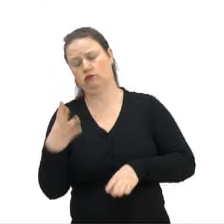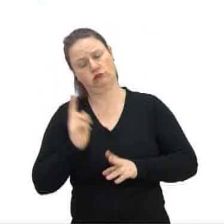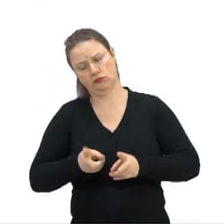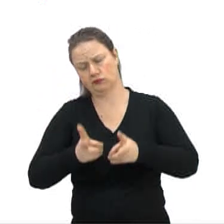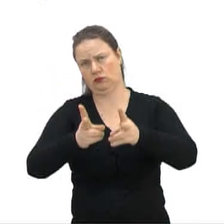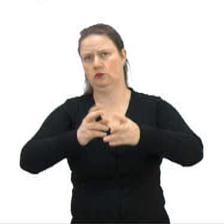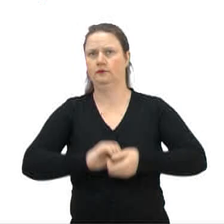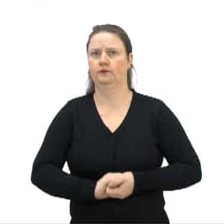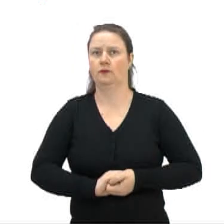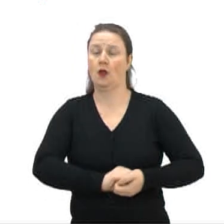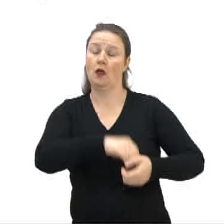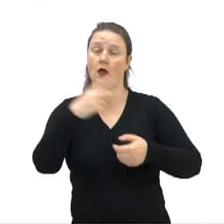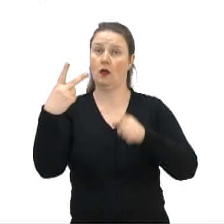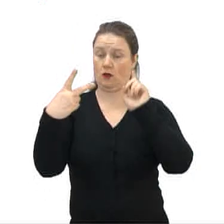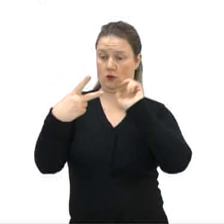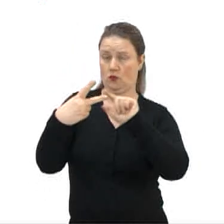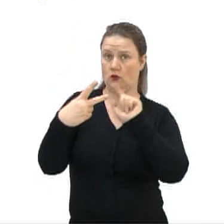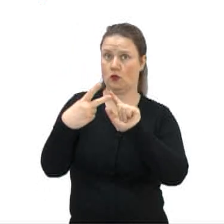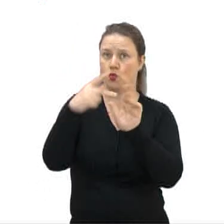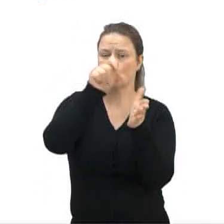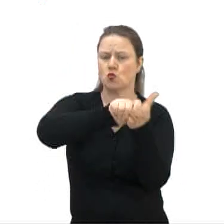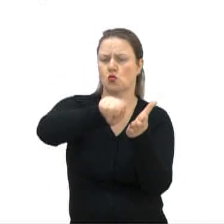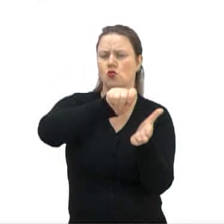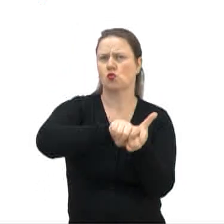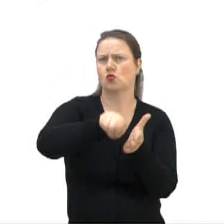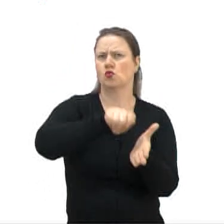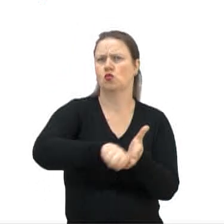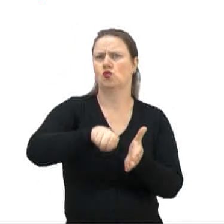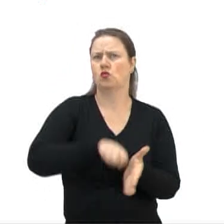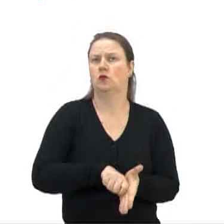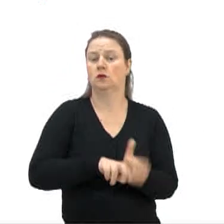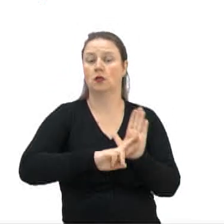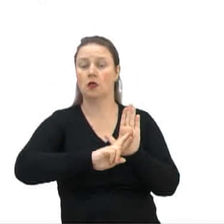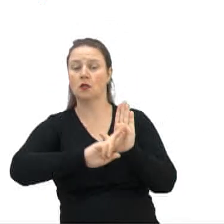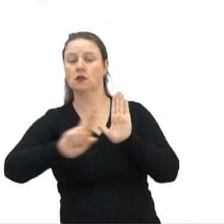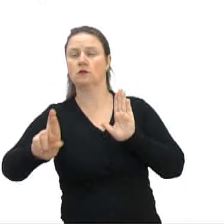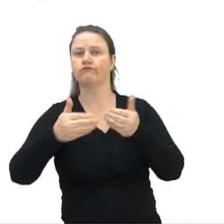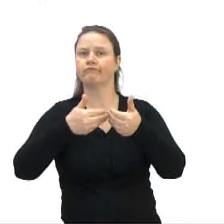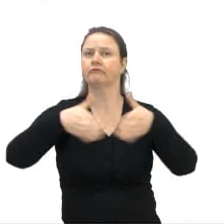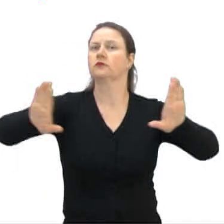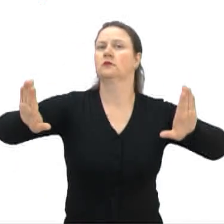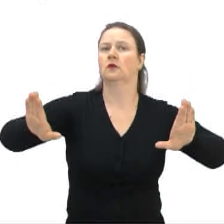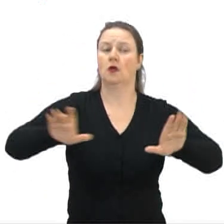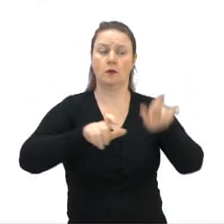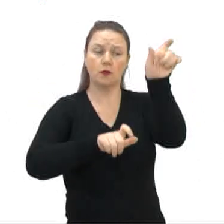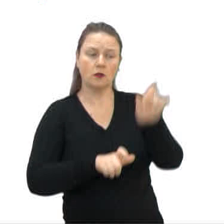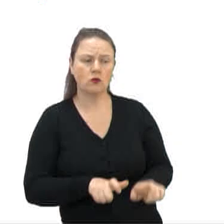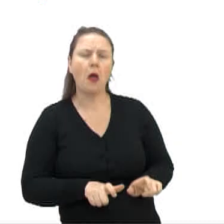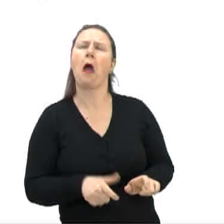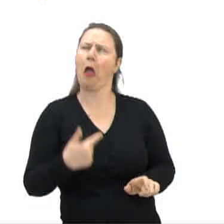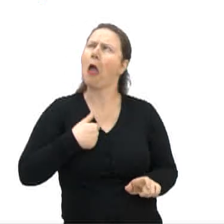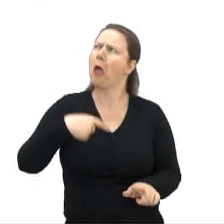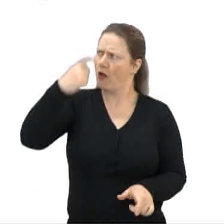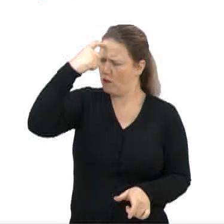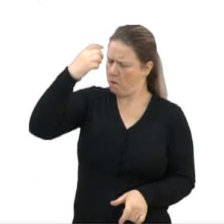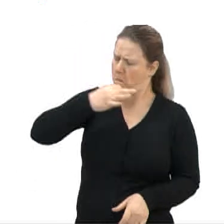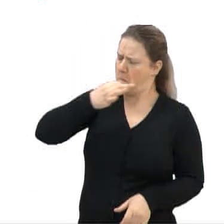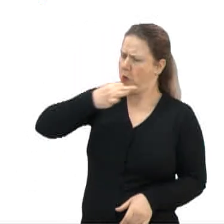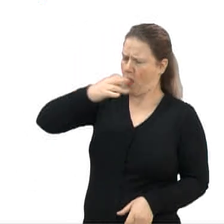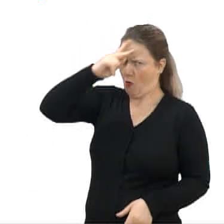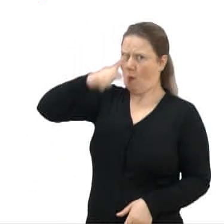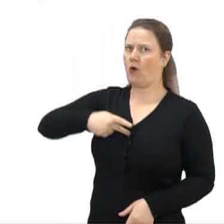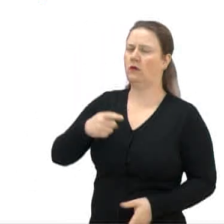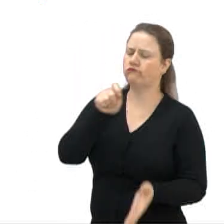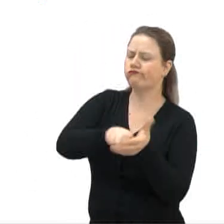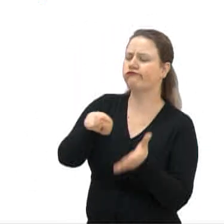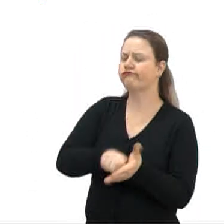diante. Dissertativas são respostas abertas, ou seja, o entrevistado escreve o que pensa, o que é a opinião,